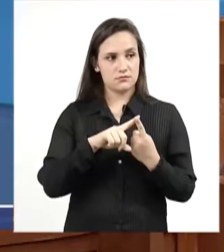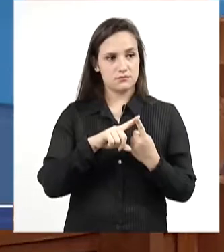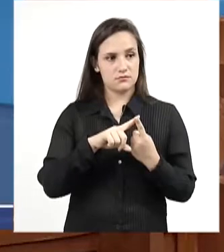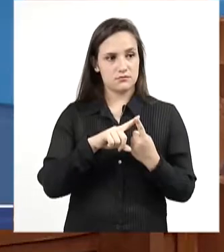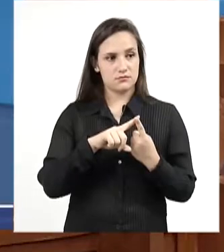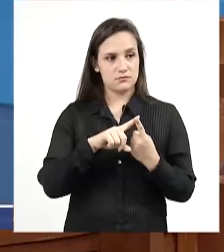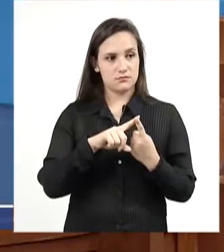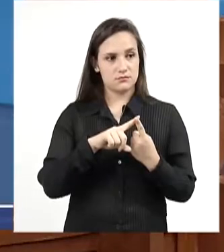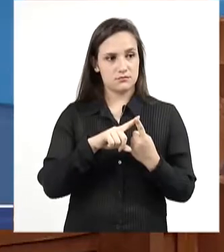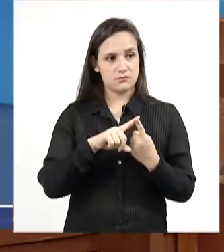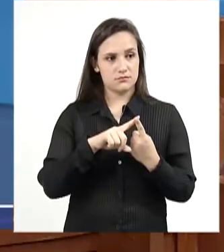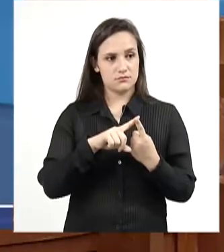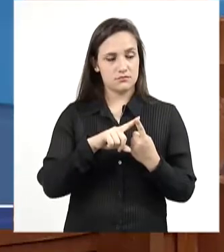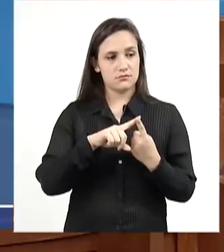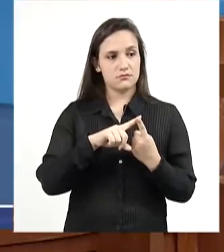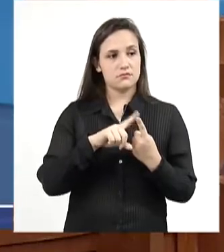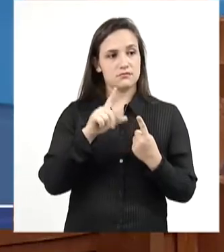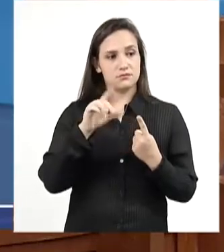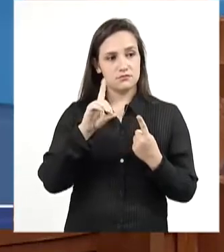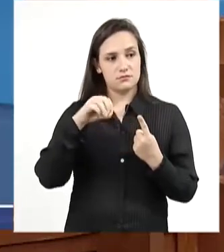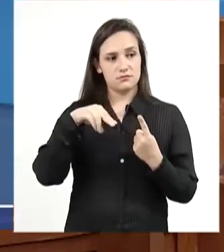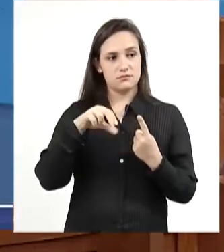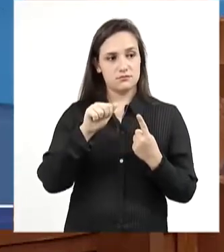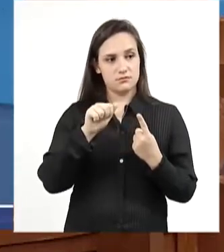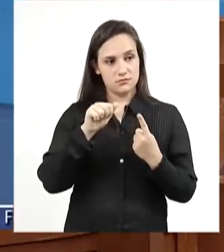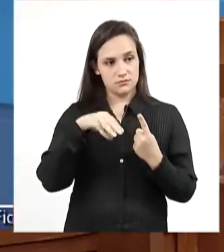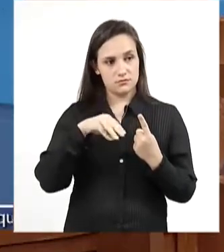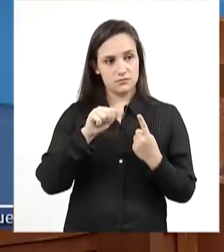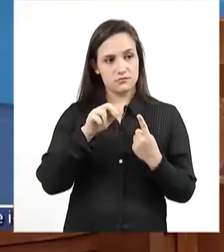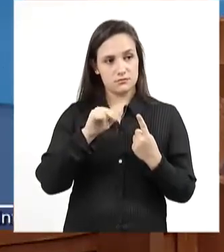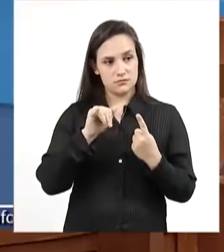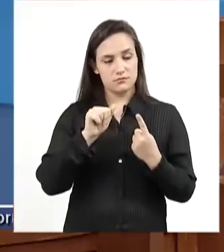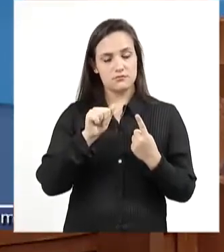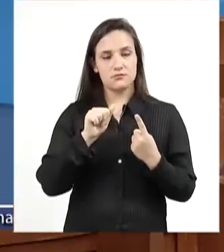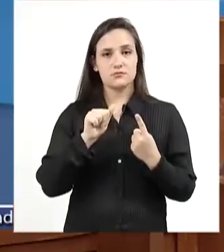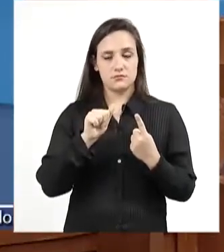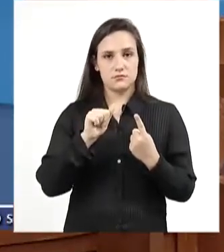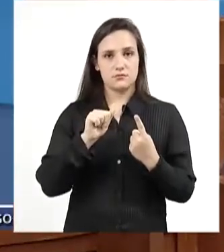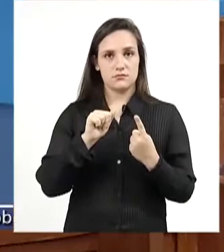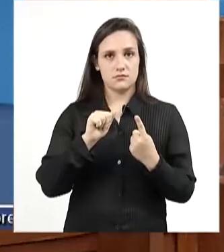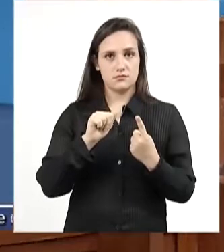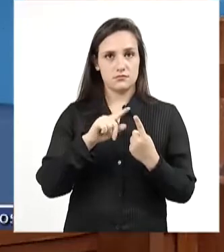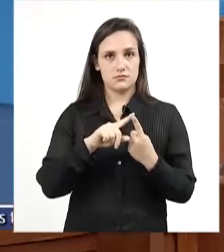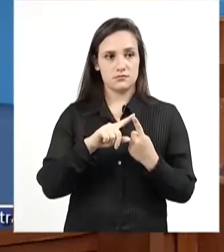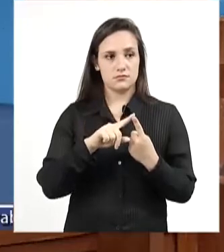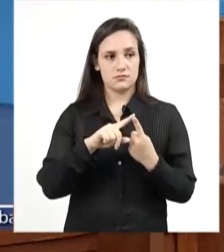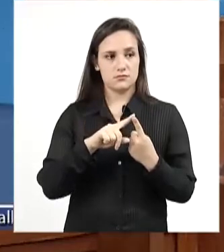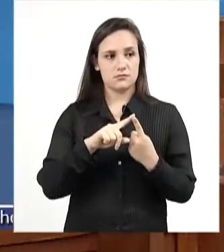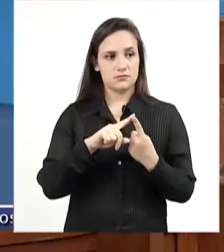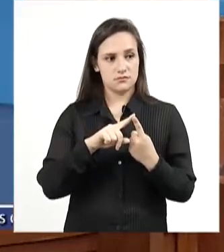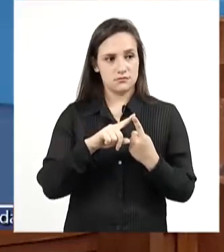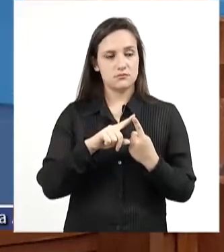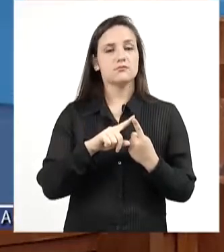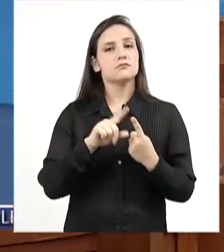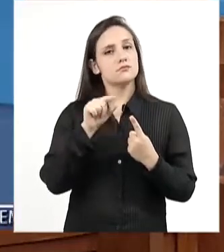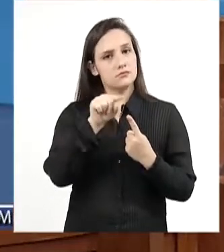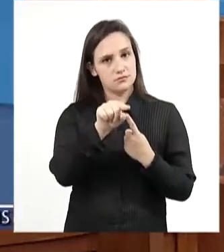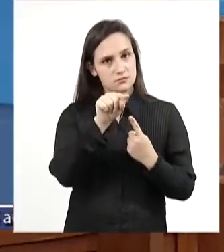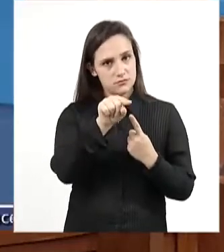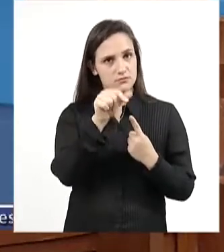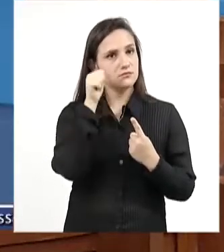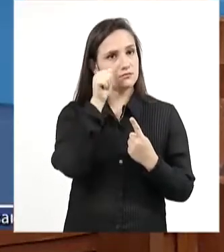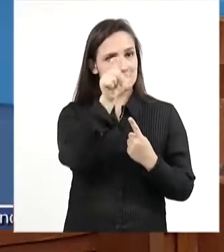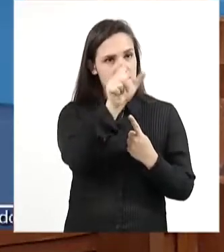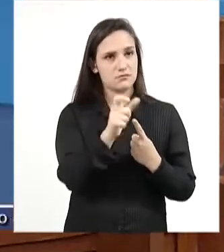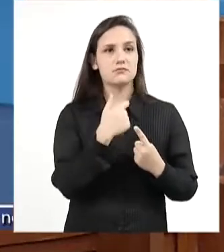Ô, Kemp, você pode avisar a Dona Amália que eu gostaria... Dona Amália, eu gostaria que a senhora, em nome da senhora, que